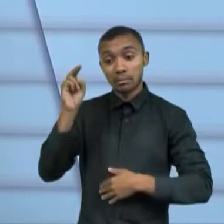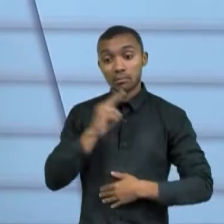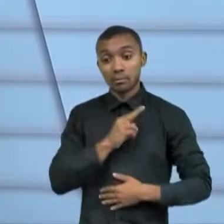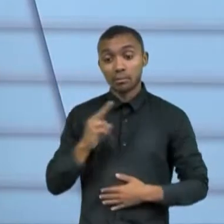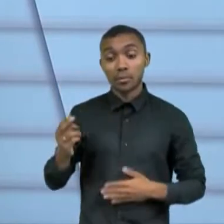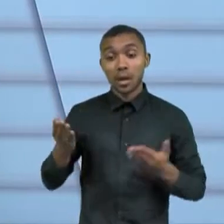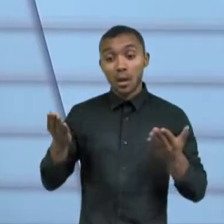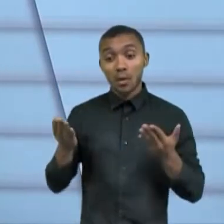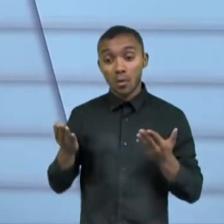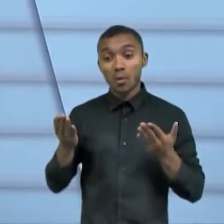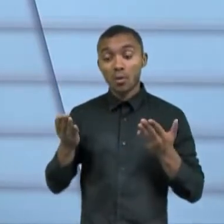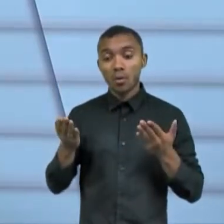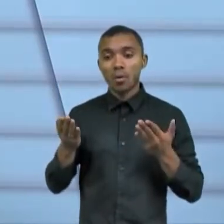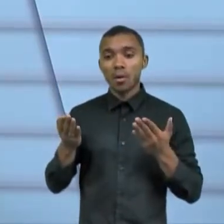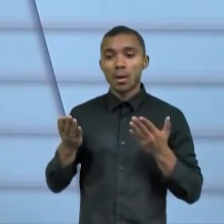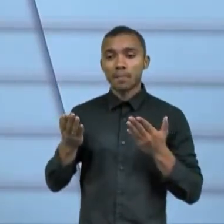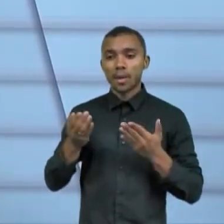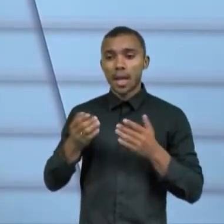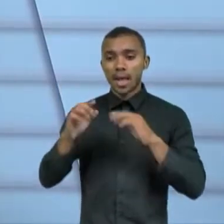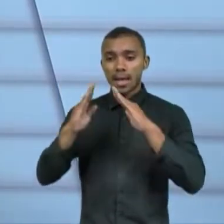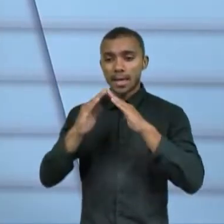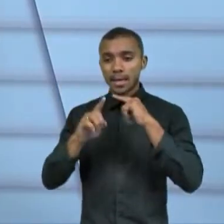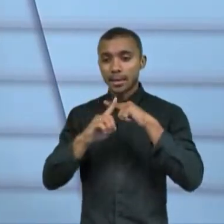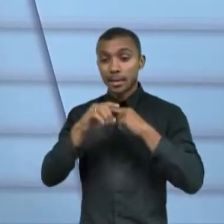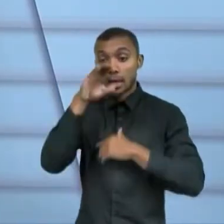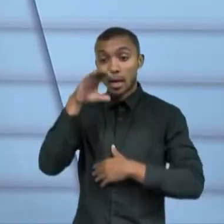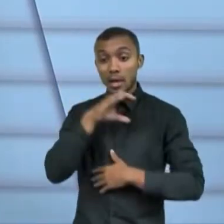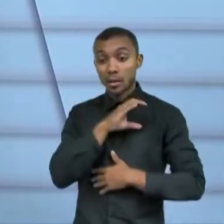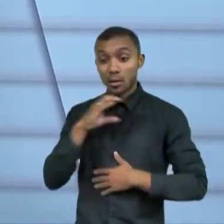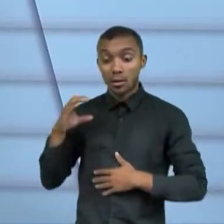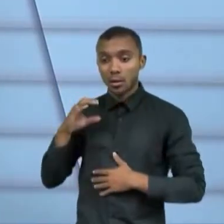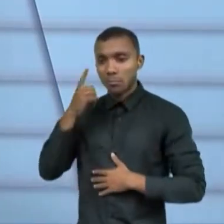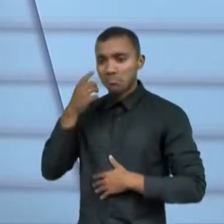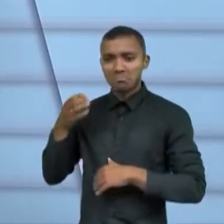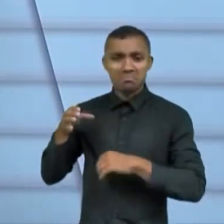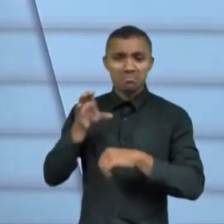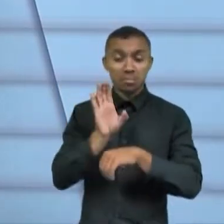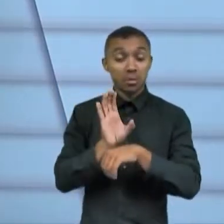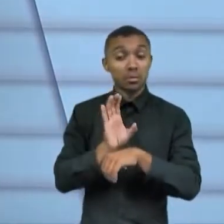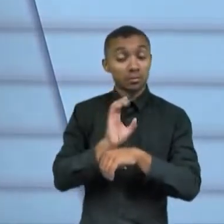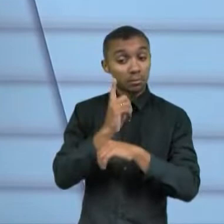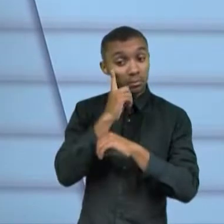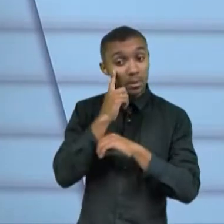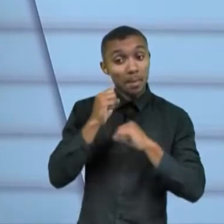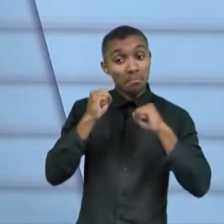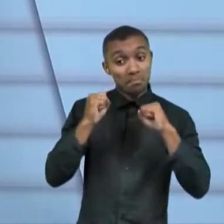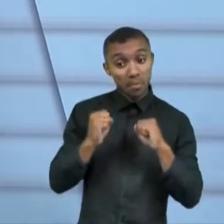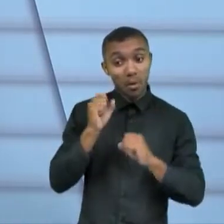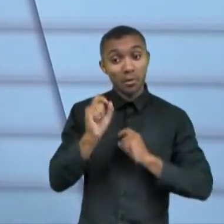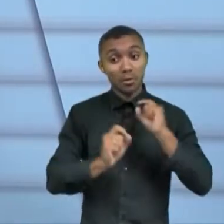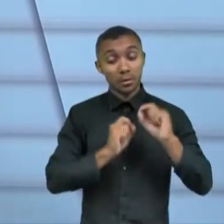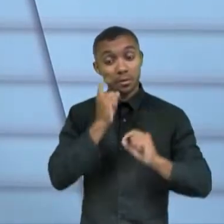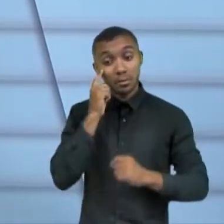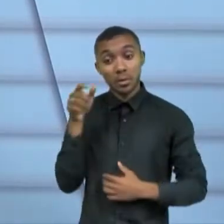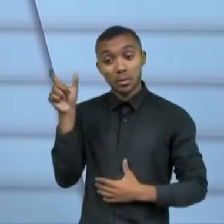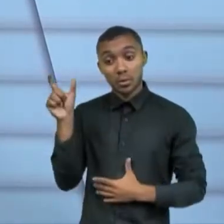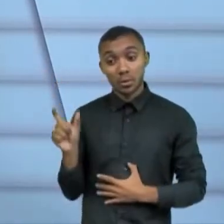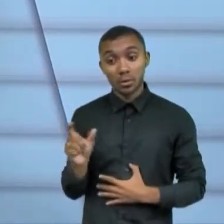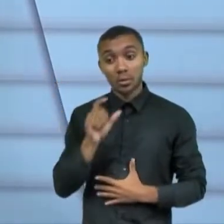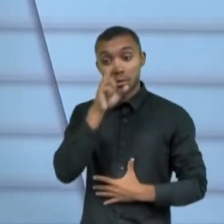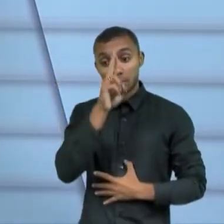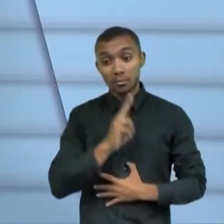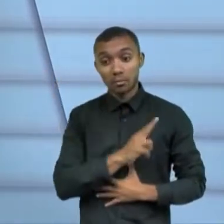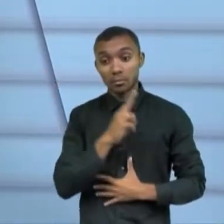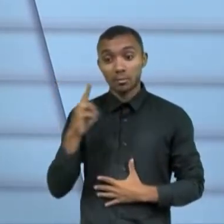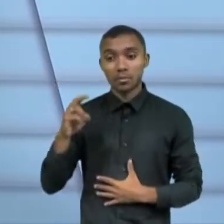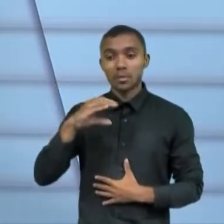Vaticano acaba de autorizar o início de um processo que poderá beatificar, tornar o padre Cícero